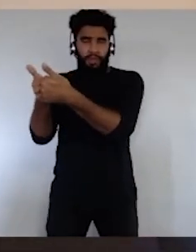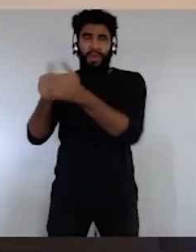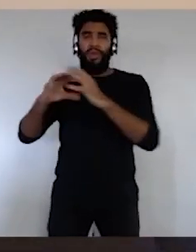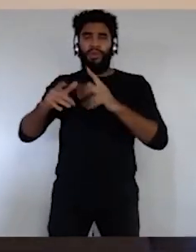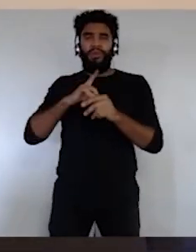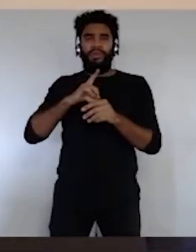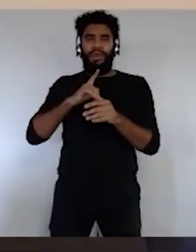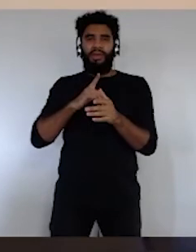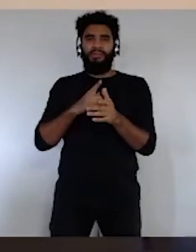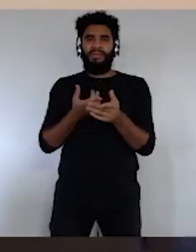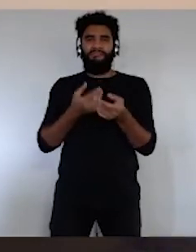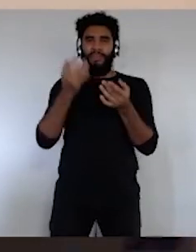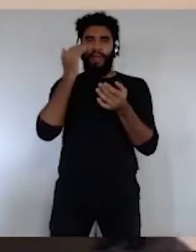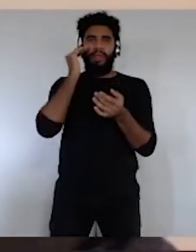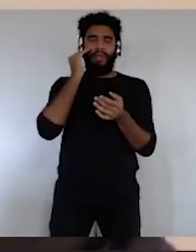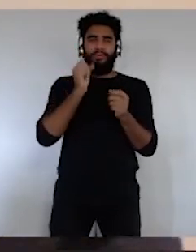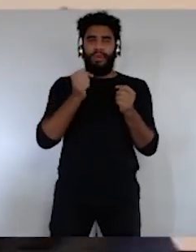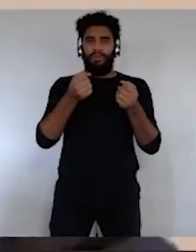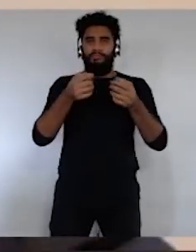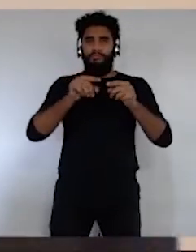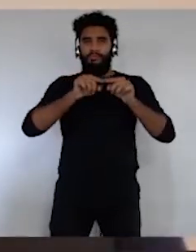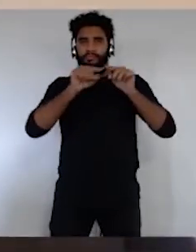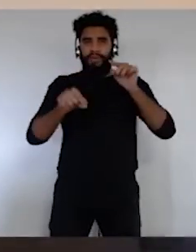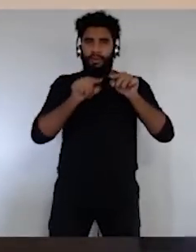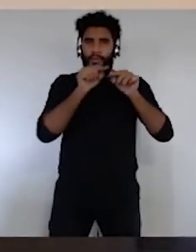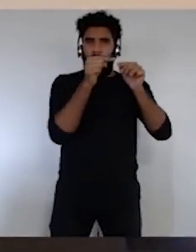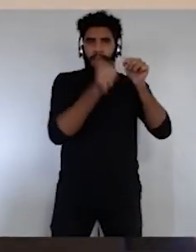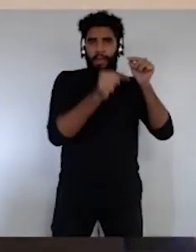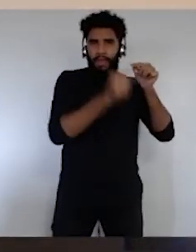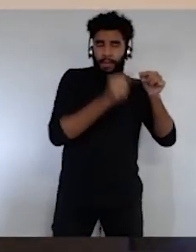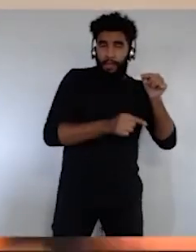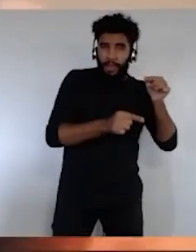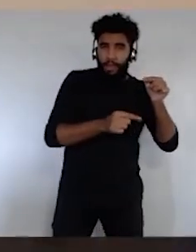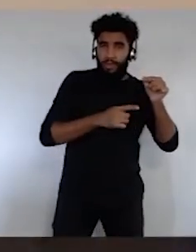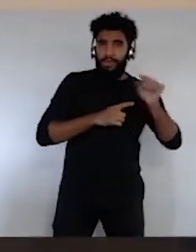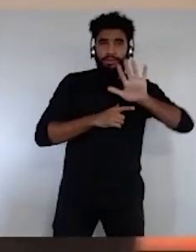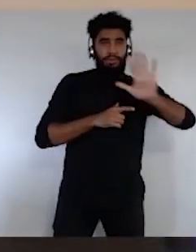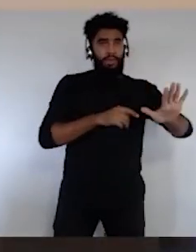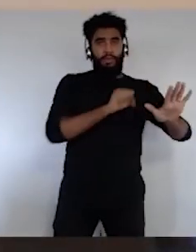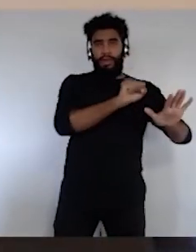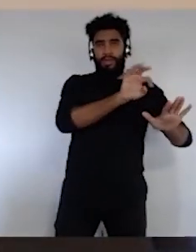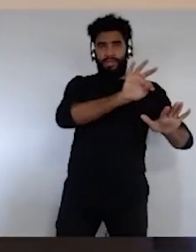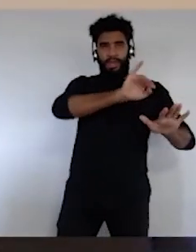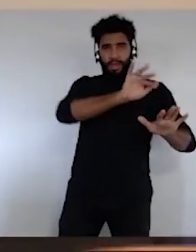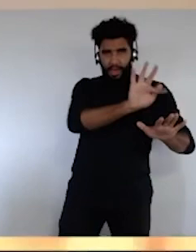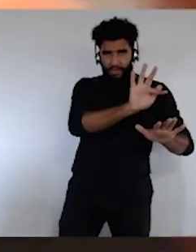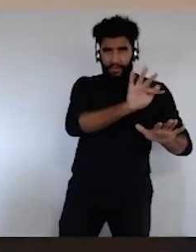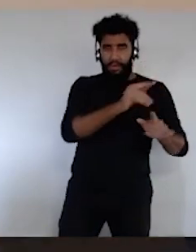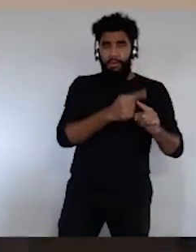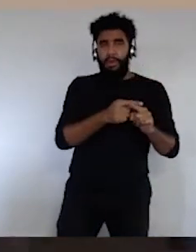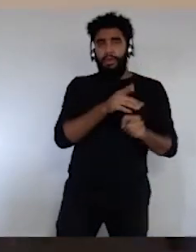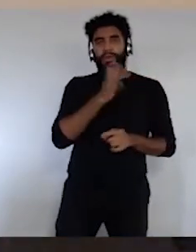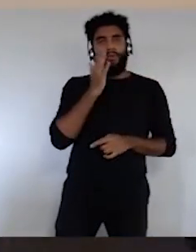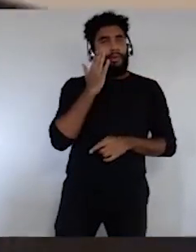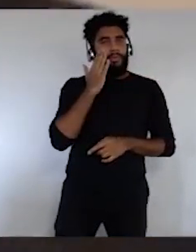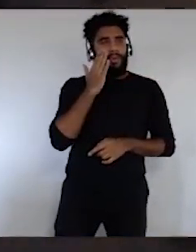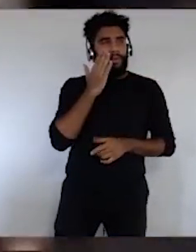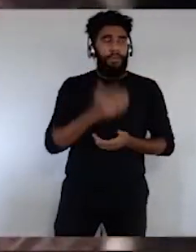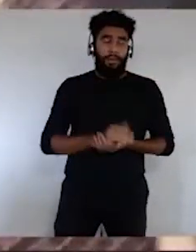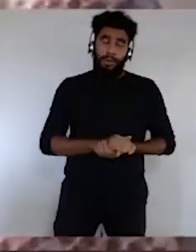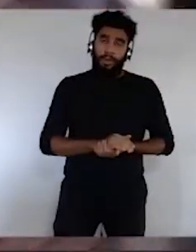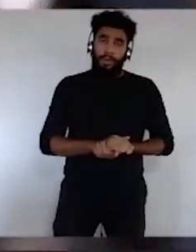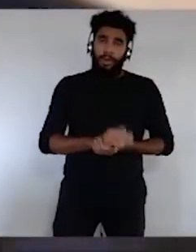decisões. Então, há de se fazer alguma coisa. Por exemplo, alçada, aplicar-se uma arguição de relevância desse tipo